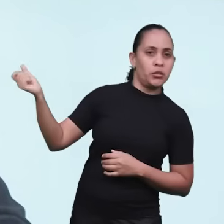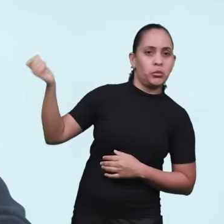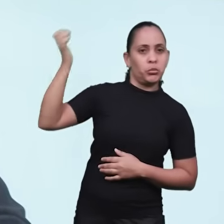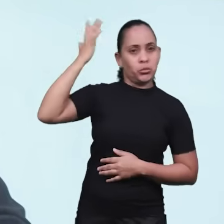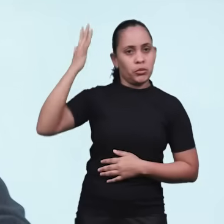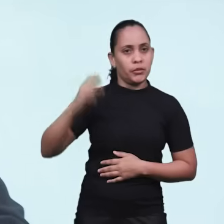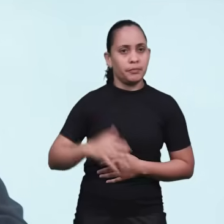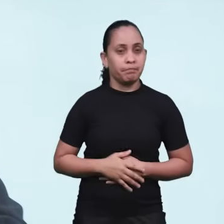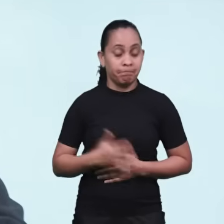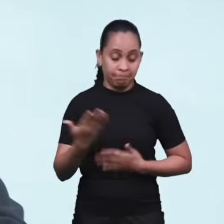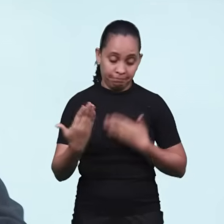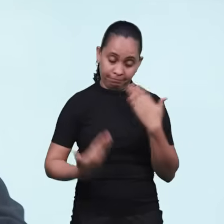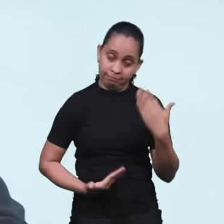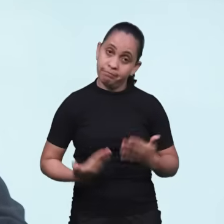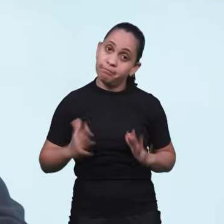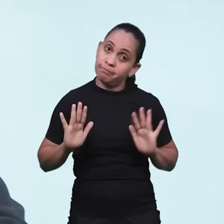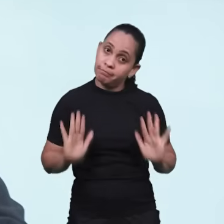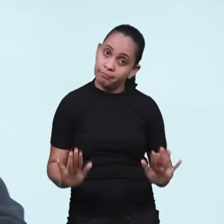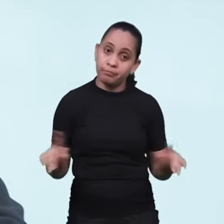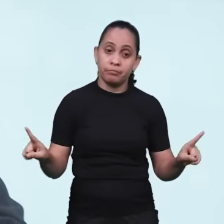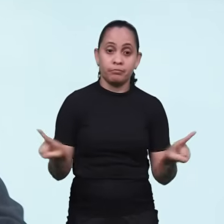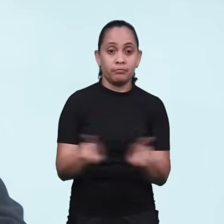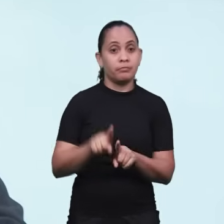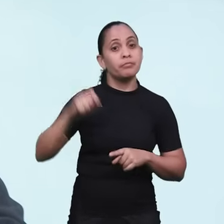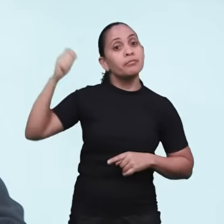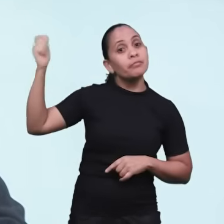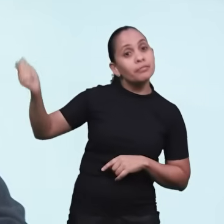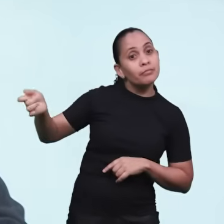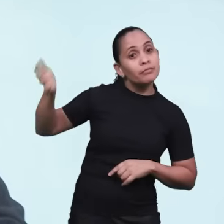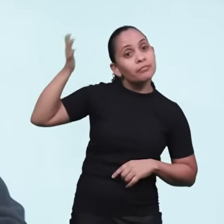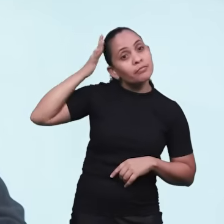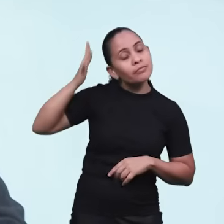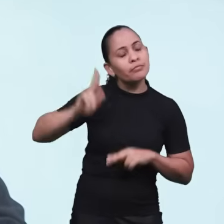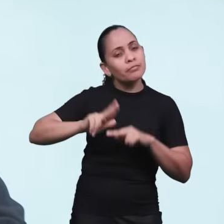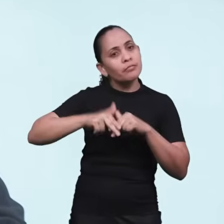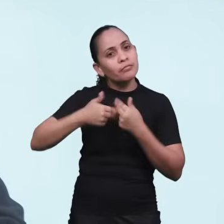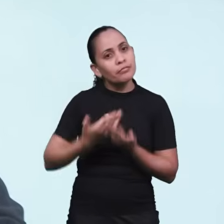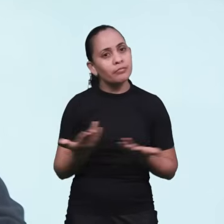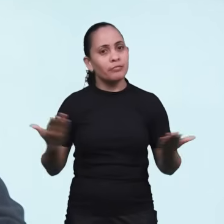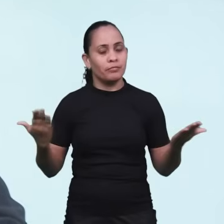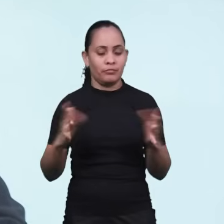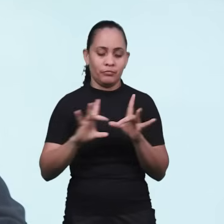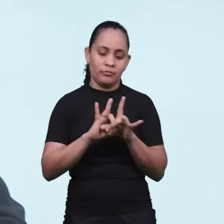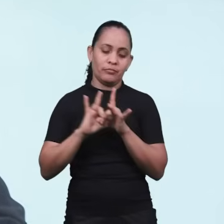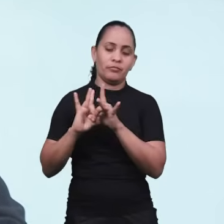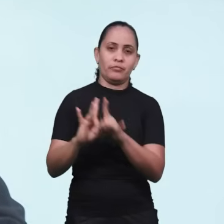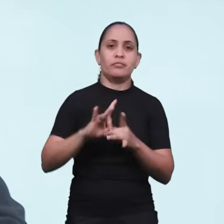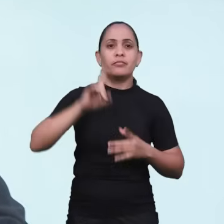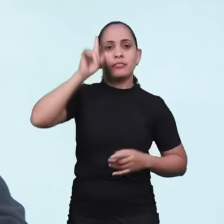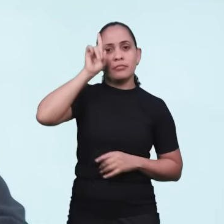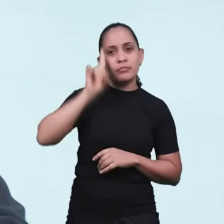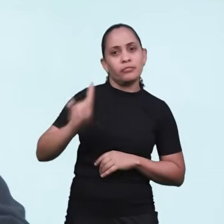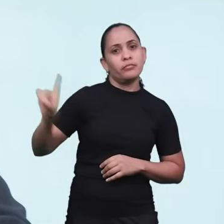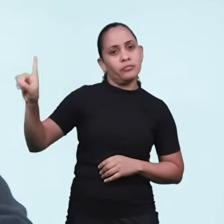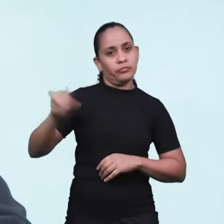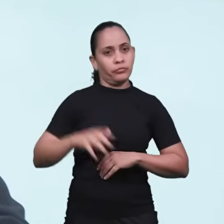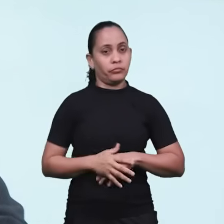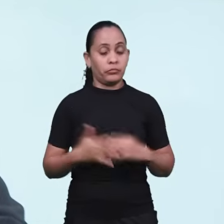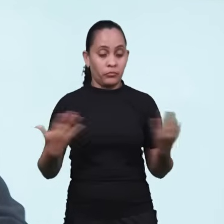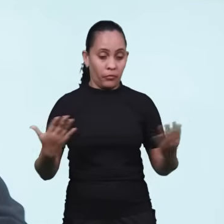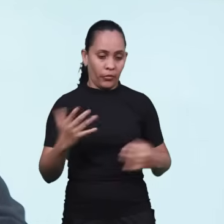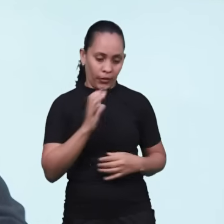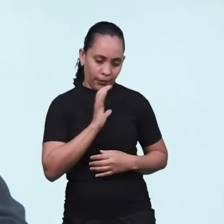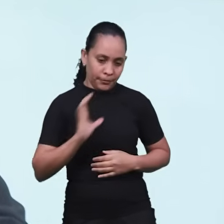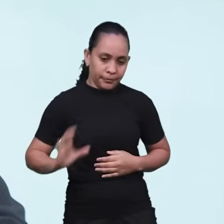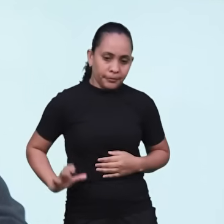a verdadeira luz do mundo. Os seus servos, portanto, são também a luz do mundo, por causa da sua comunhão com